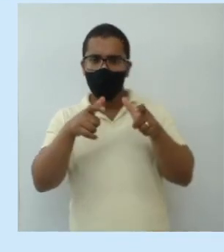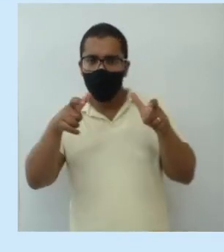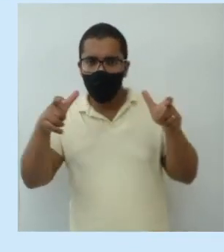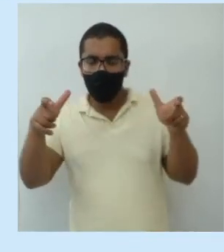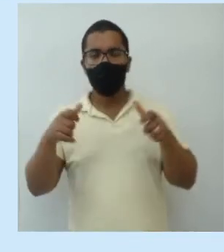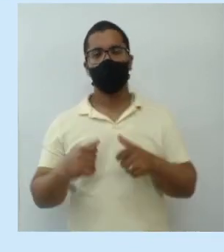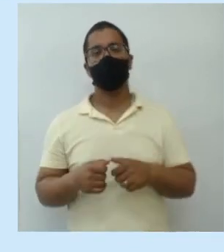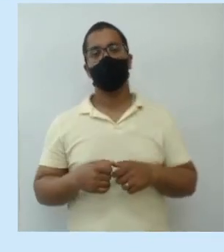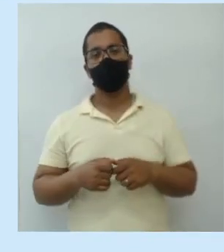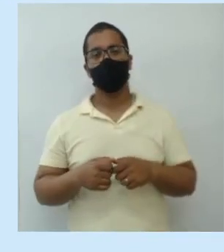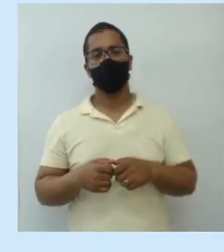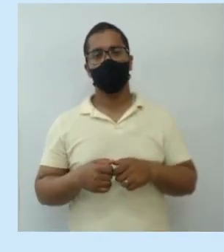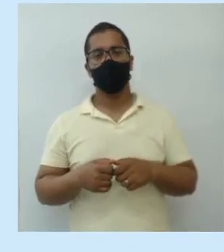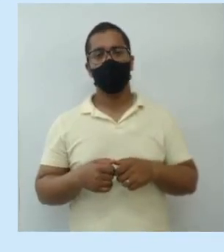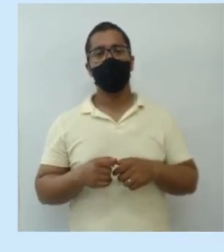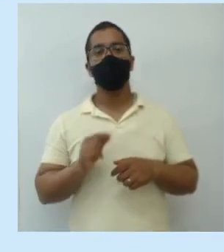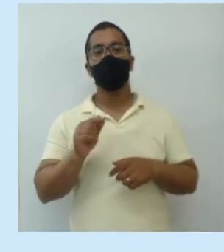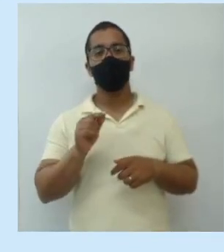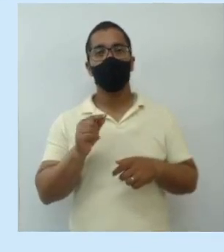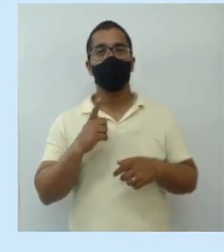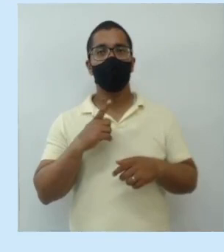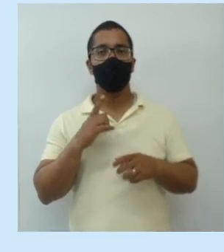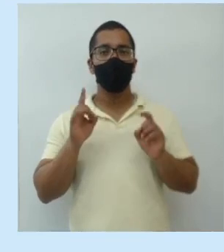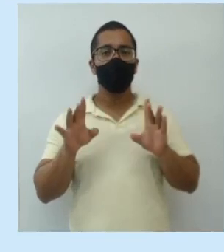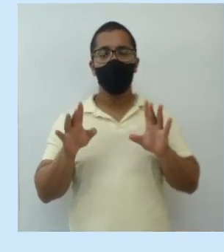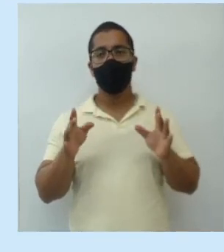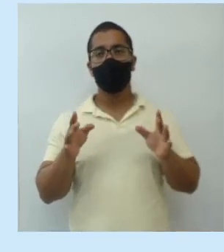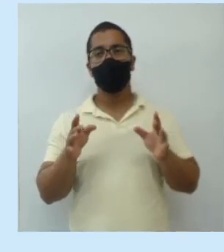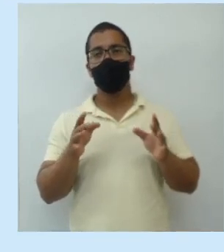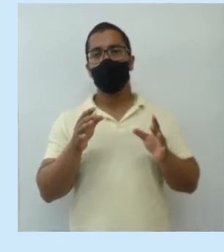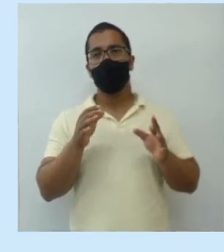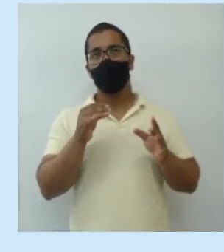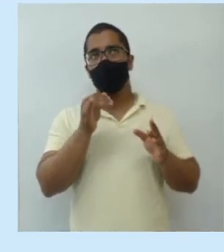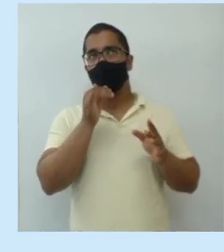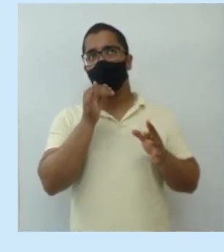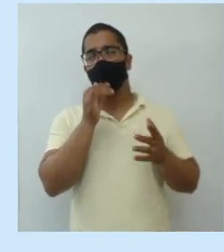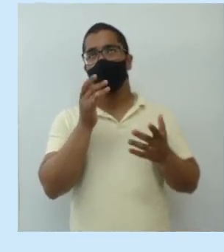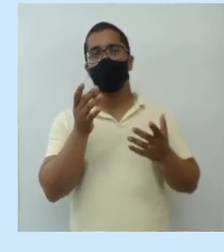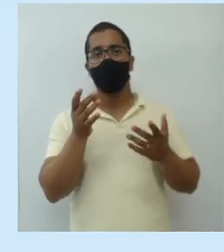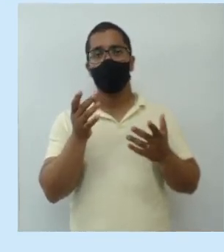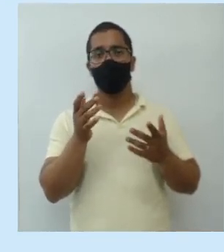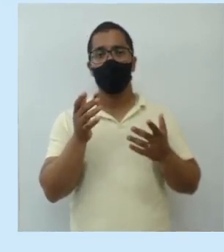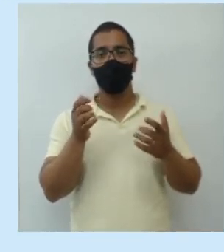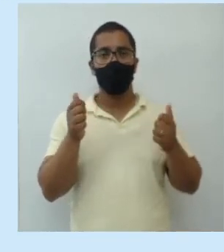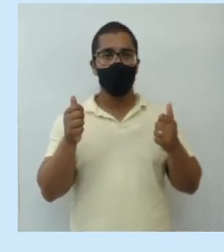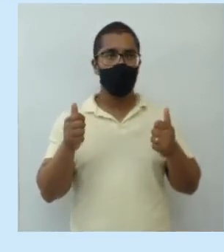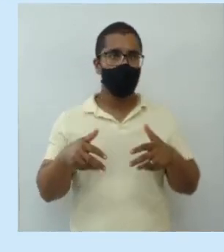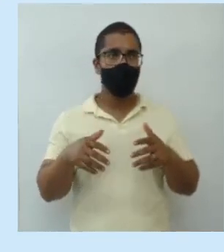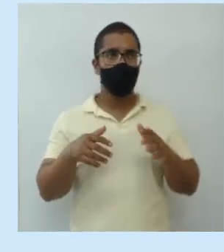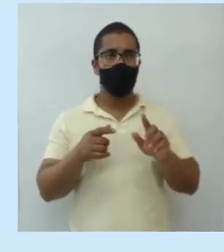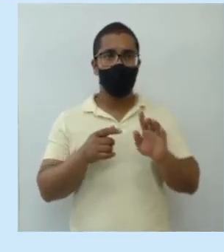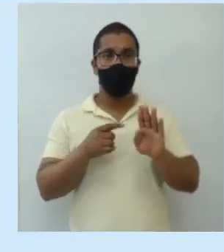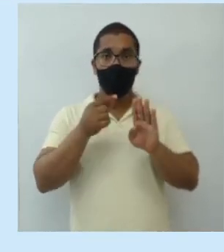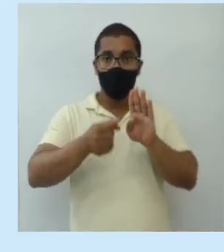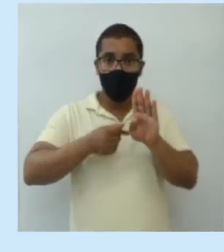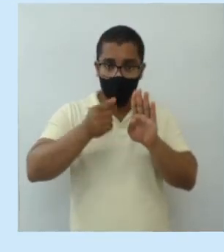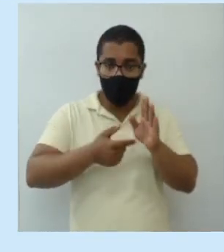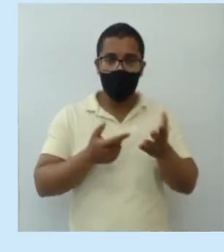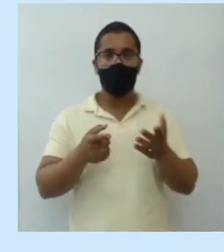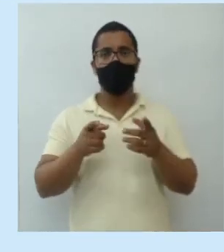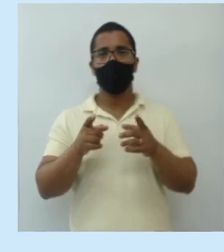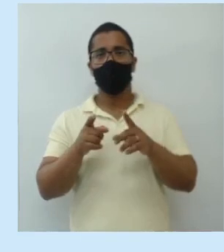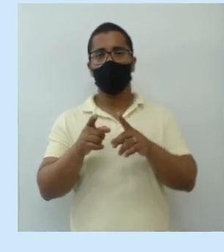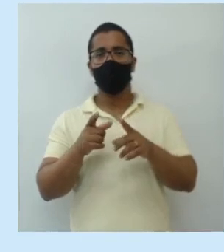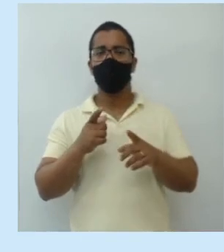vamos dizer assim, ela não vai ser mais aquela questão, aquela dualidade, né, do burguês e do proletário, mas